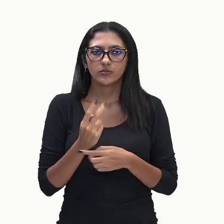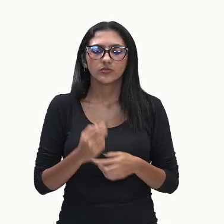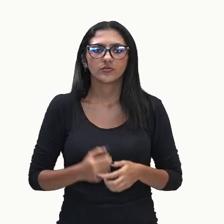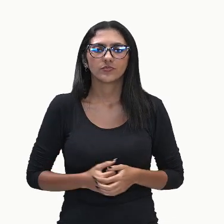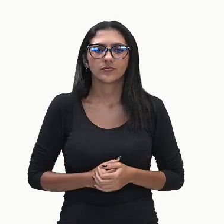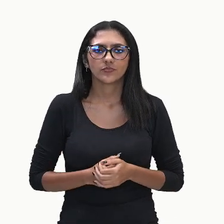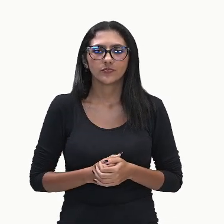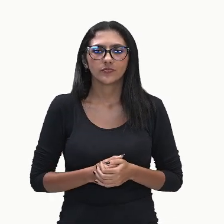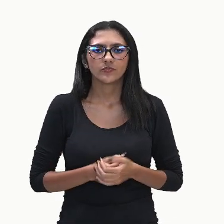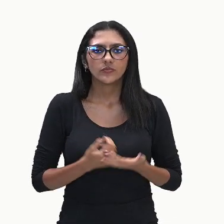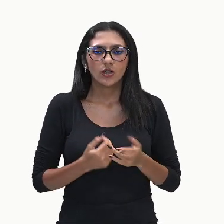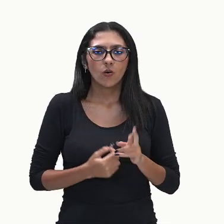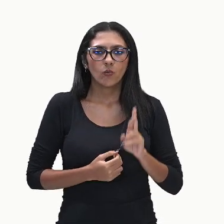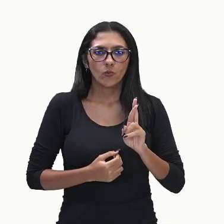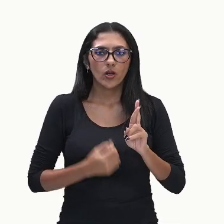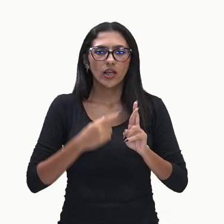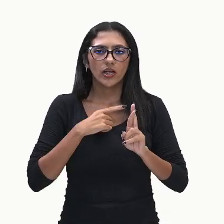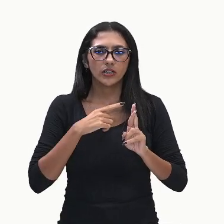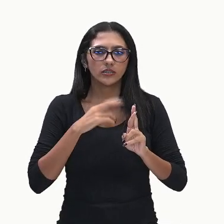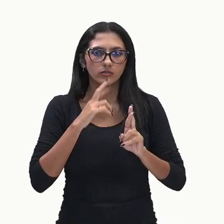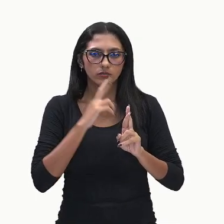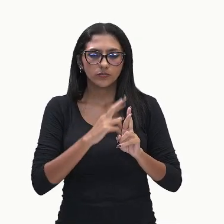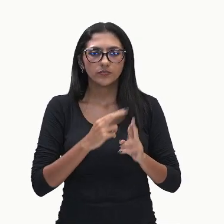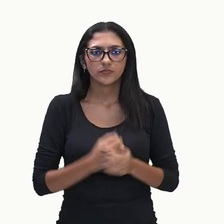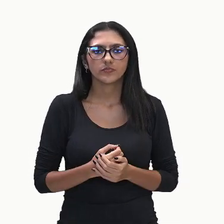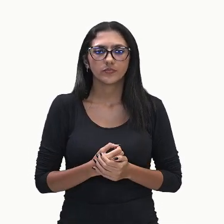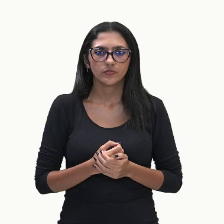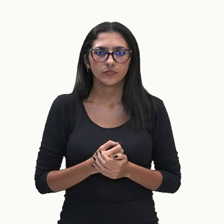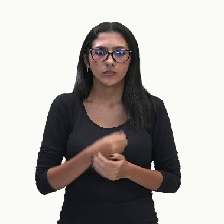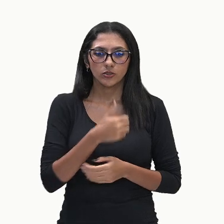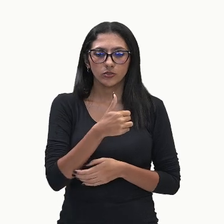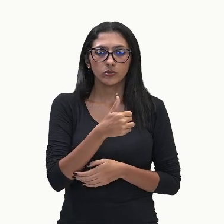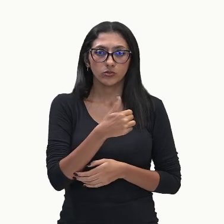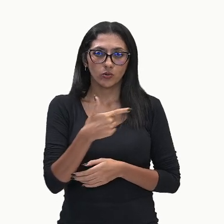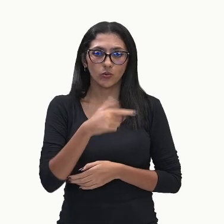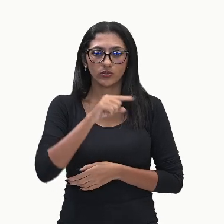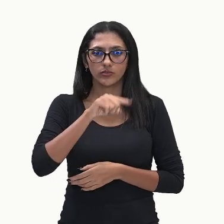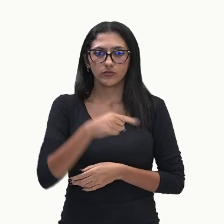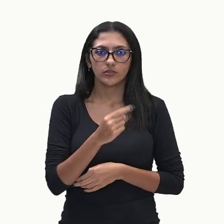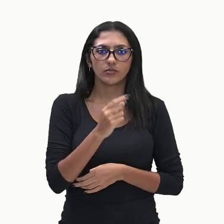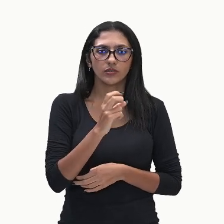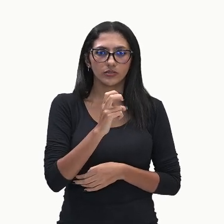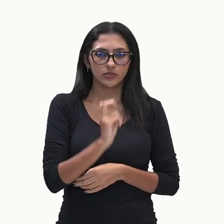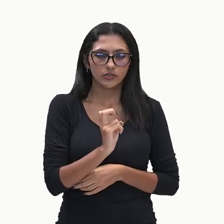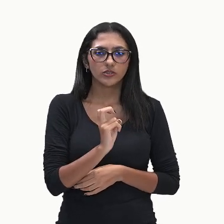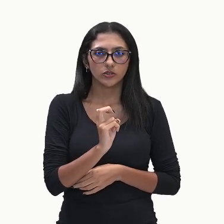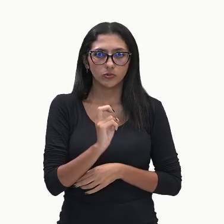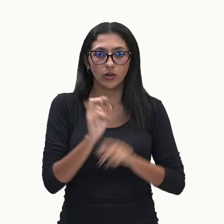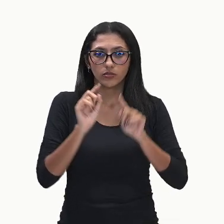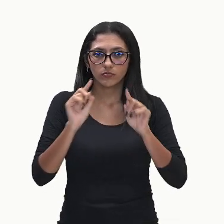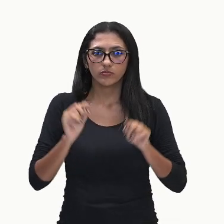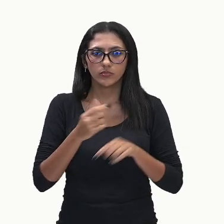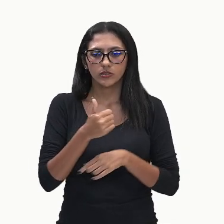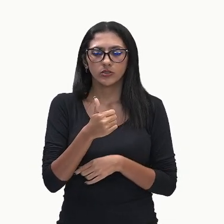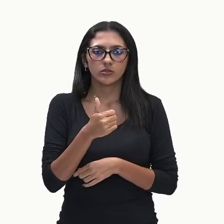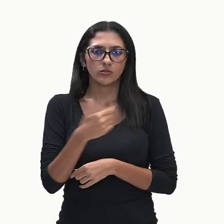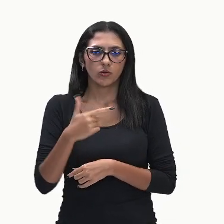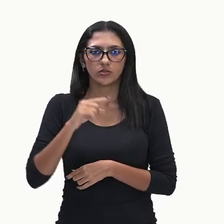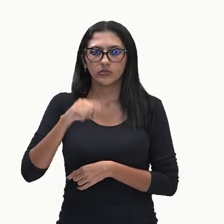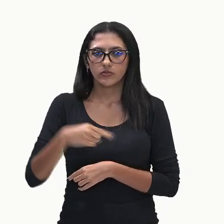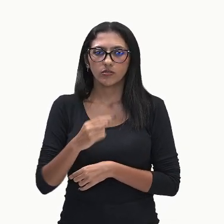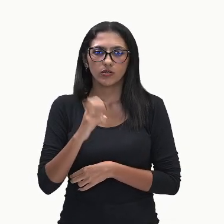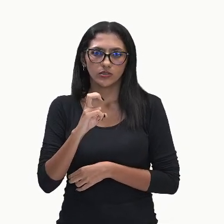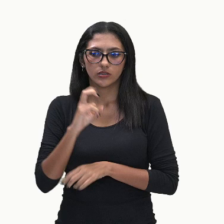o raio medirá 12,5, tá? Então, 12,5 mais